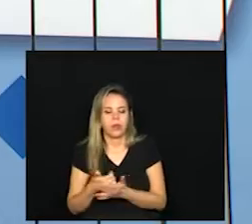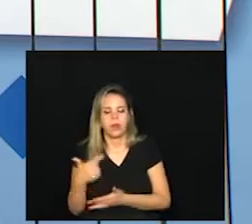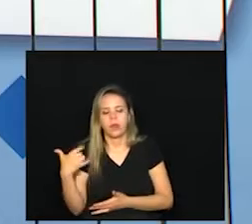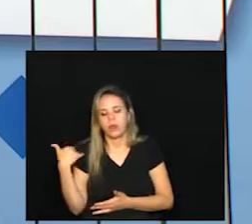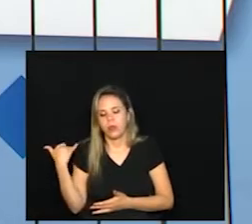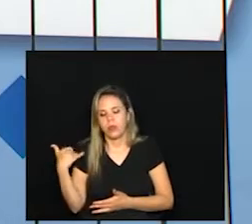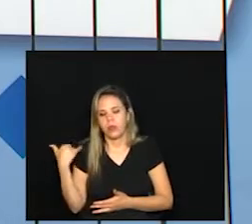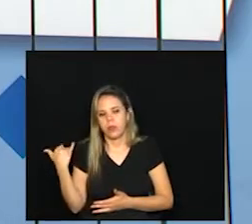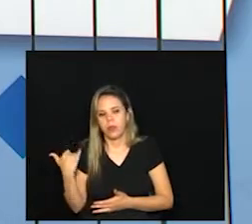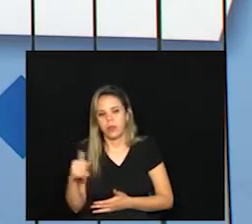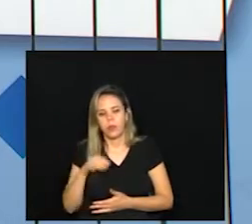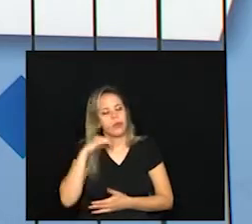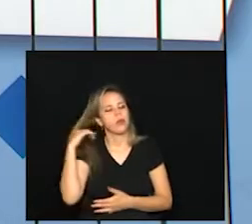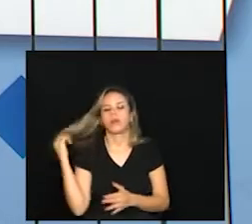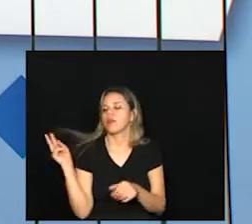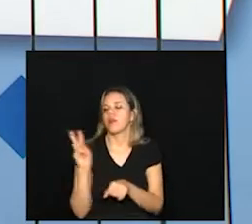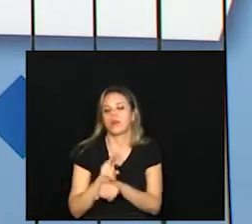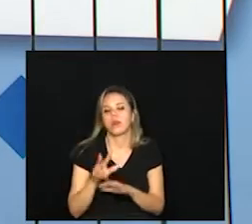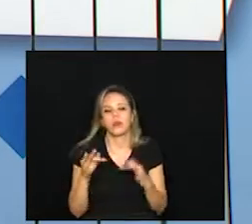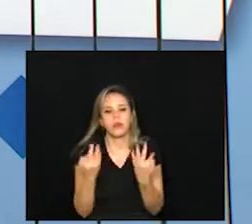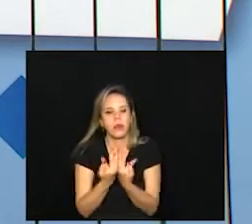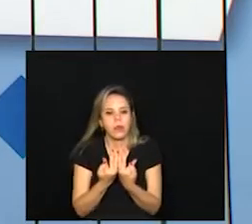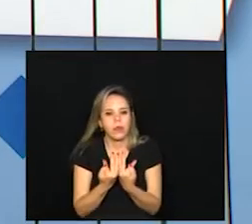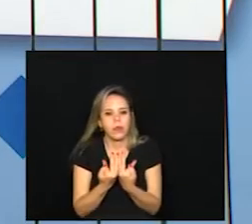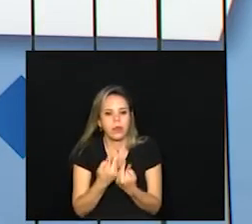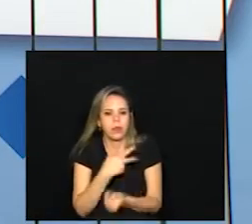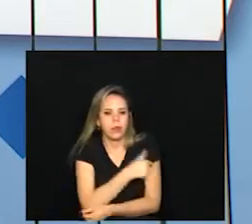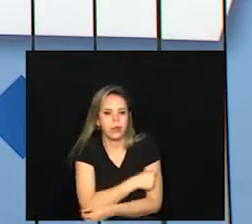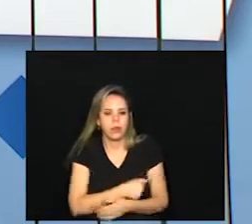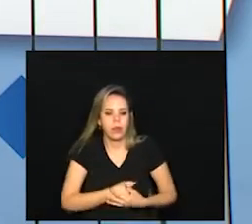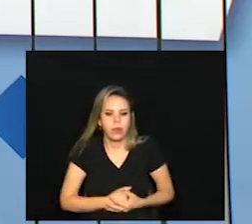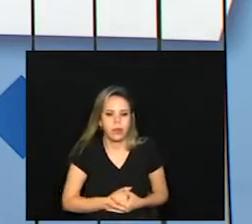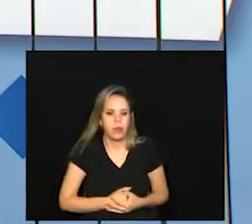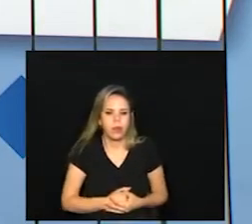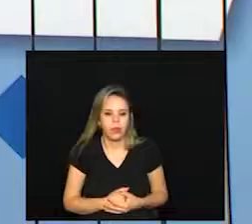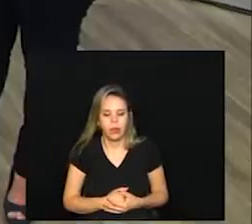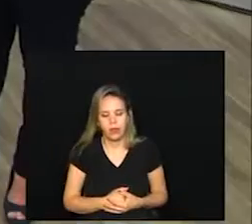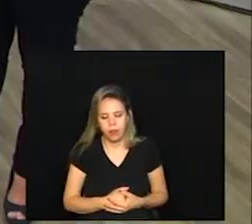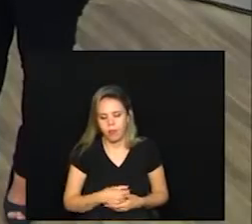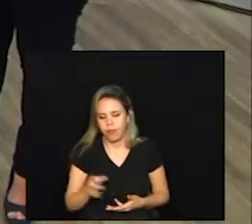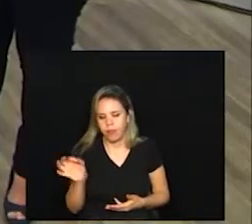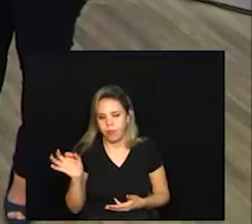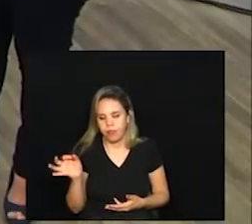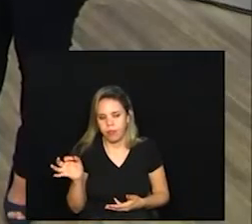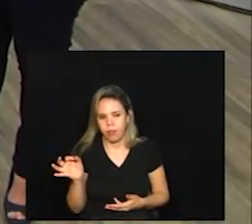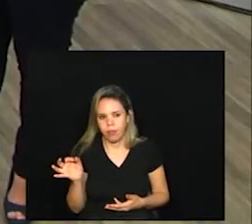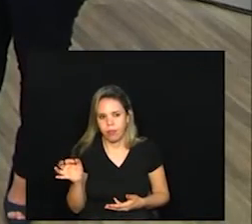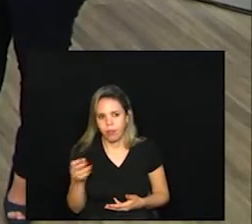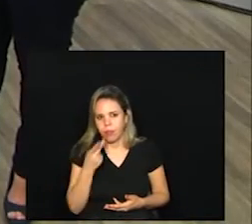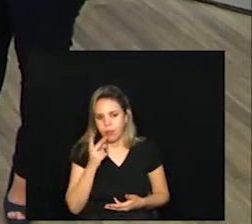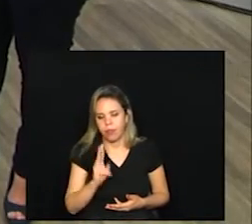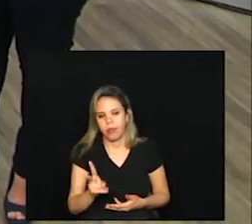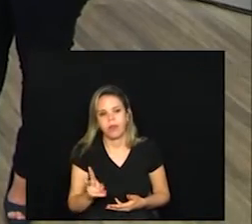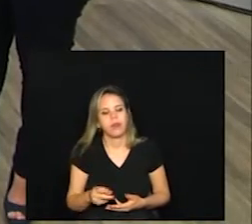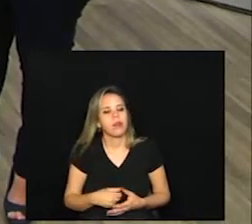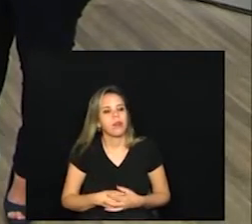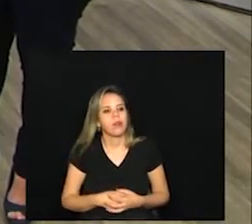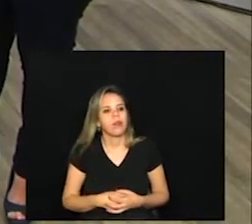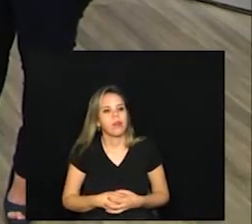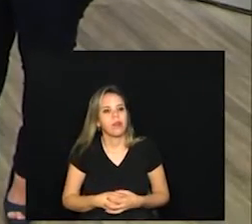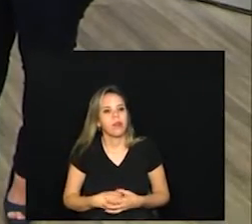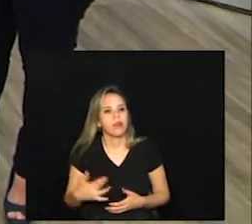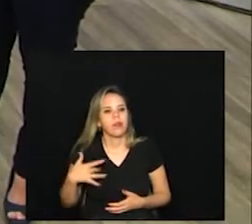12 anos. Então, proteja a sua família com a vacinação. Exatamente. Bem, Abreu, vamos continuar falando